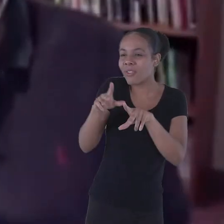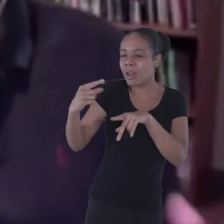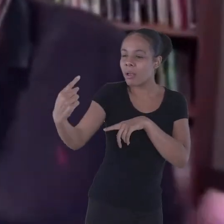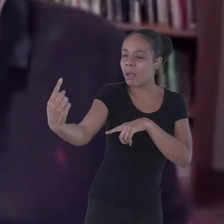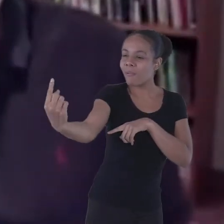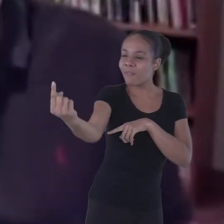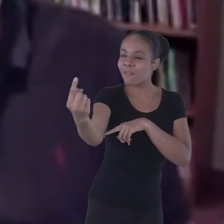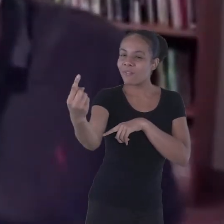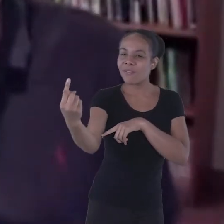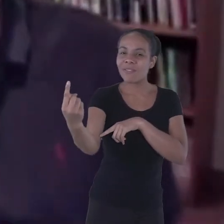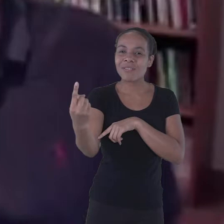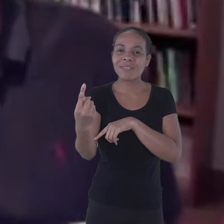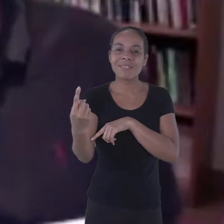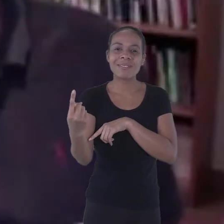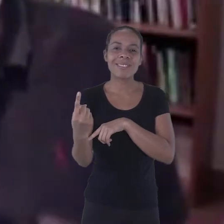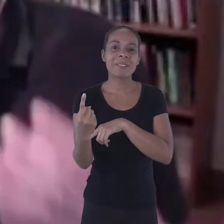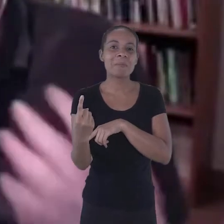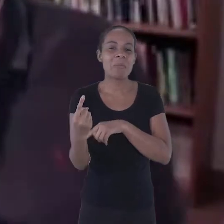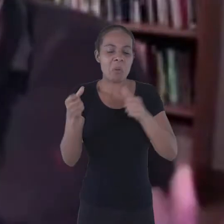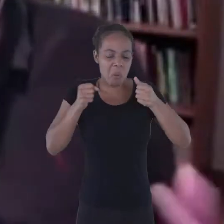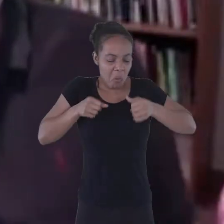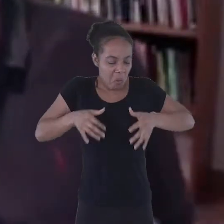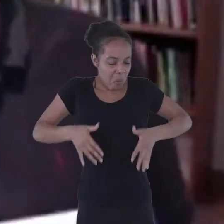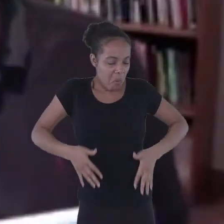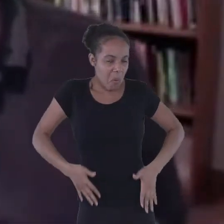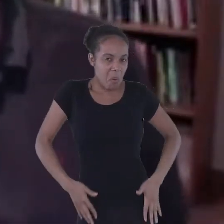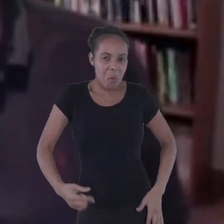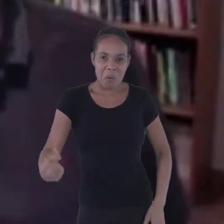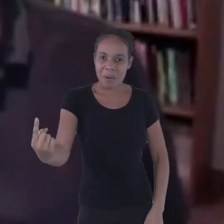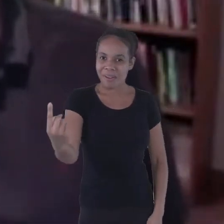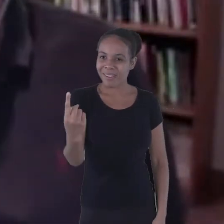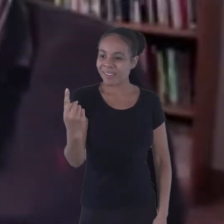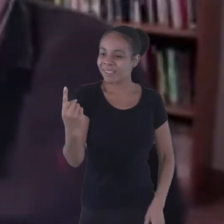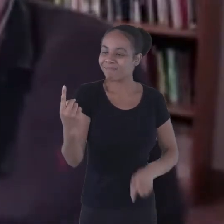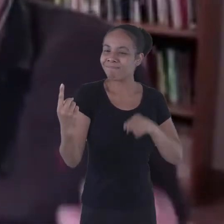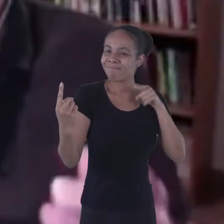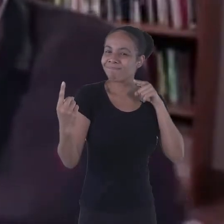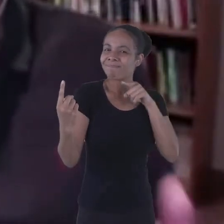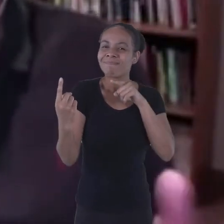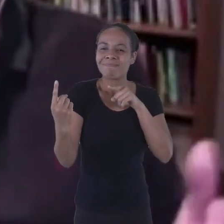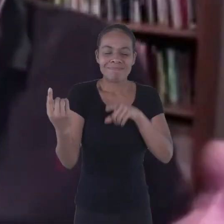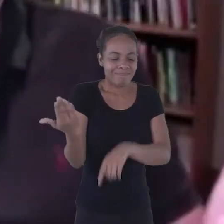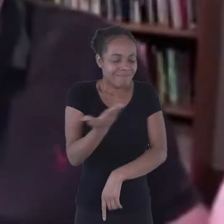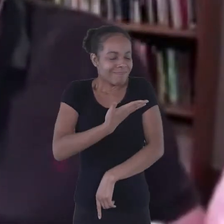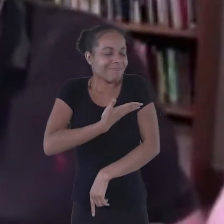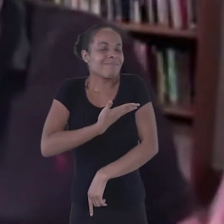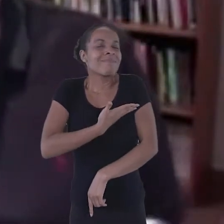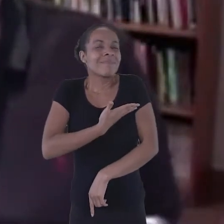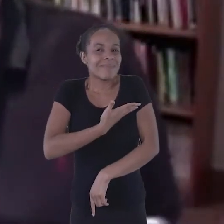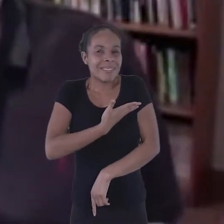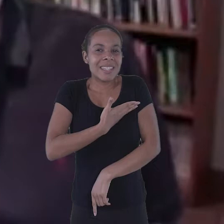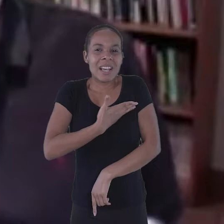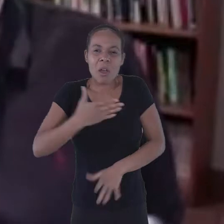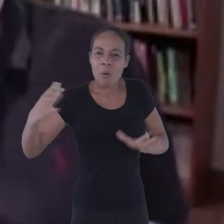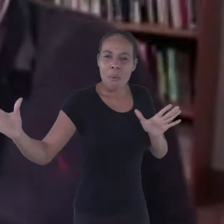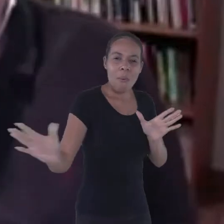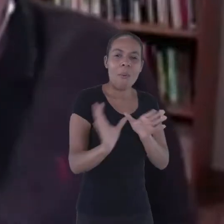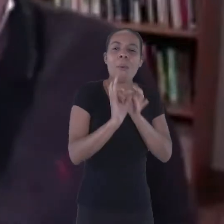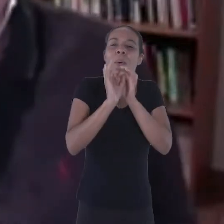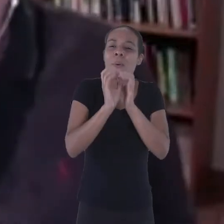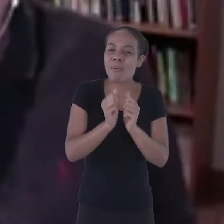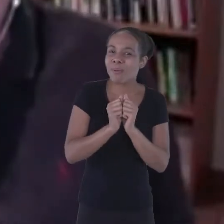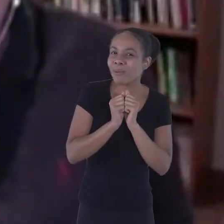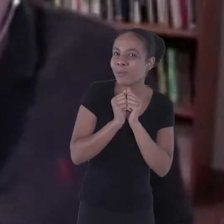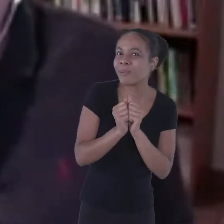luxo e esplendor. Era uma grande amiga, uma verdadeira dama de companhia. Para